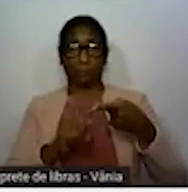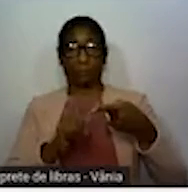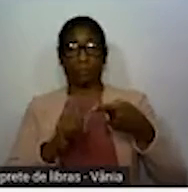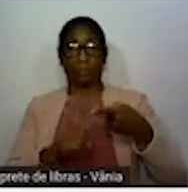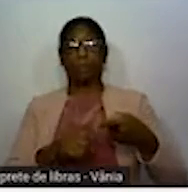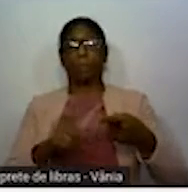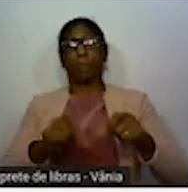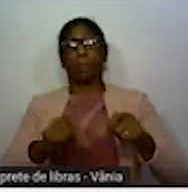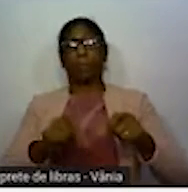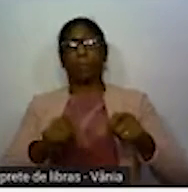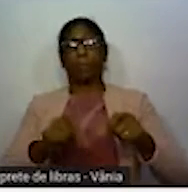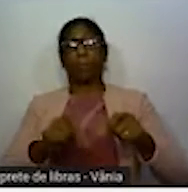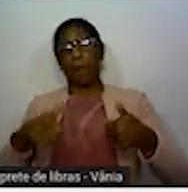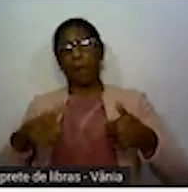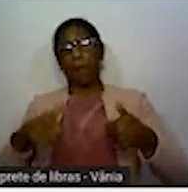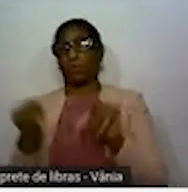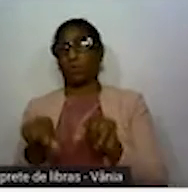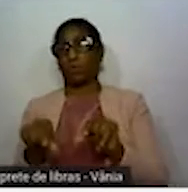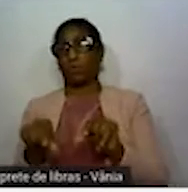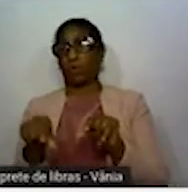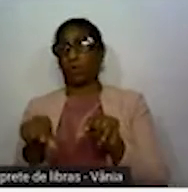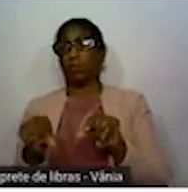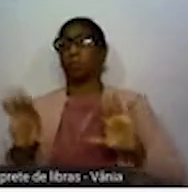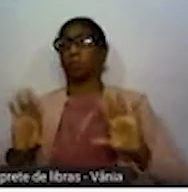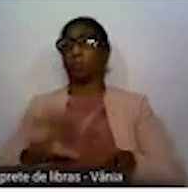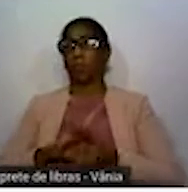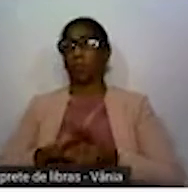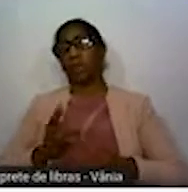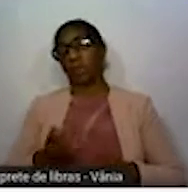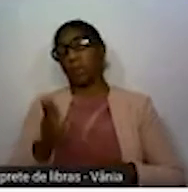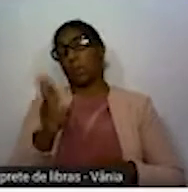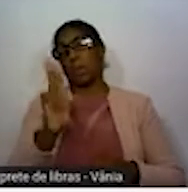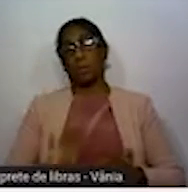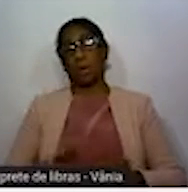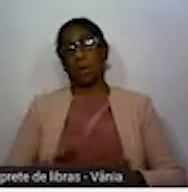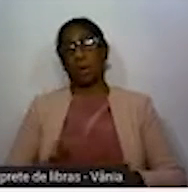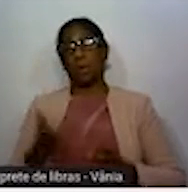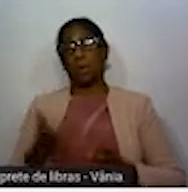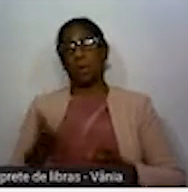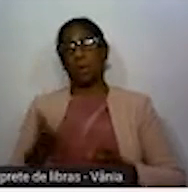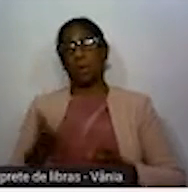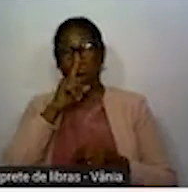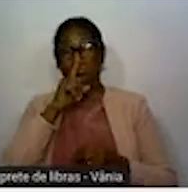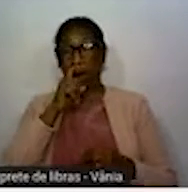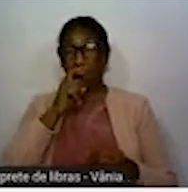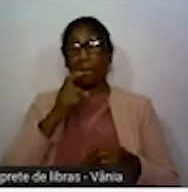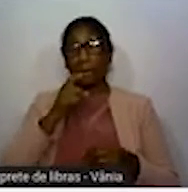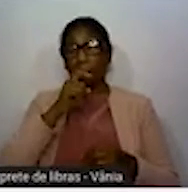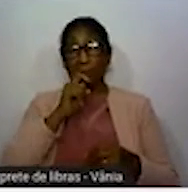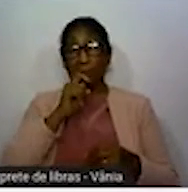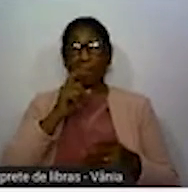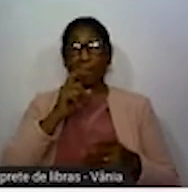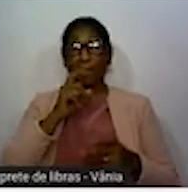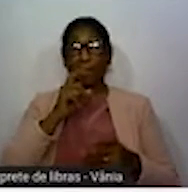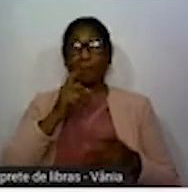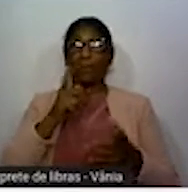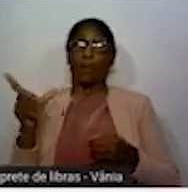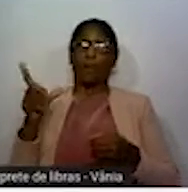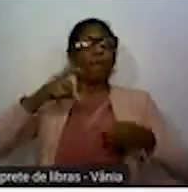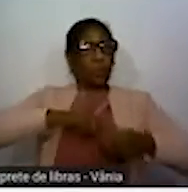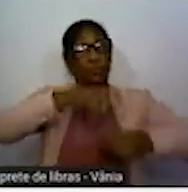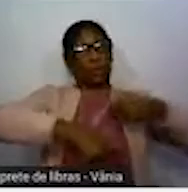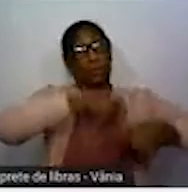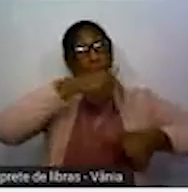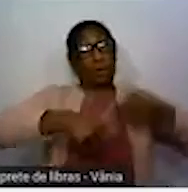da economia muitos pais já retomaram as atividades presencialmente no trabalho e não tem com quem